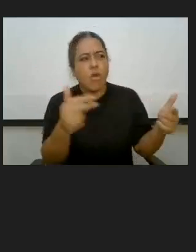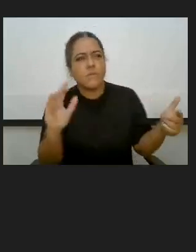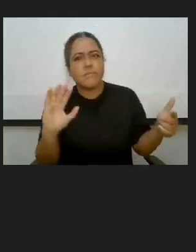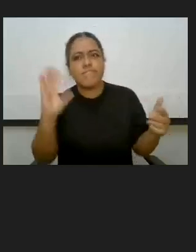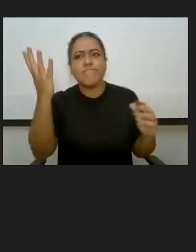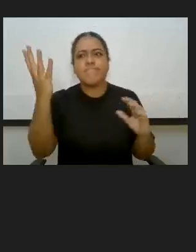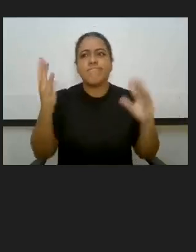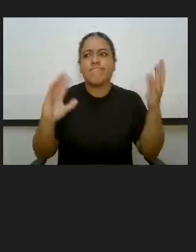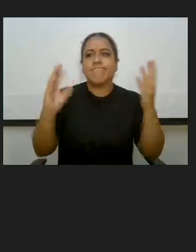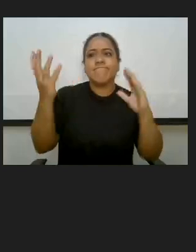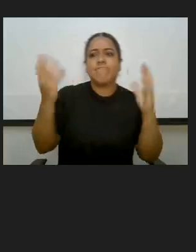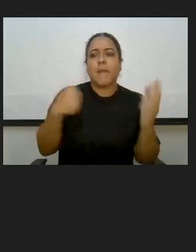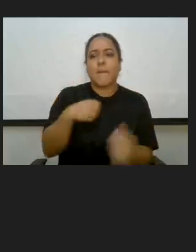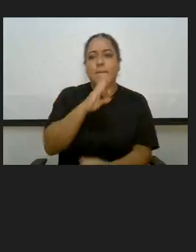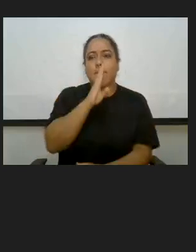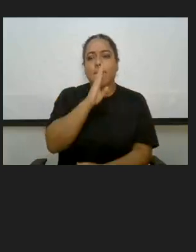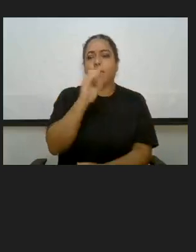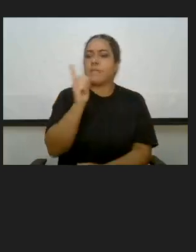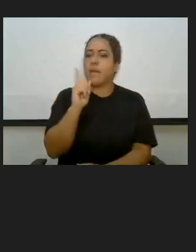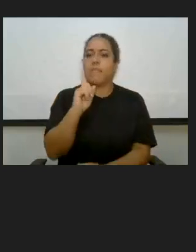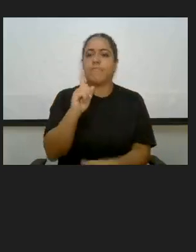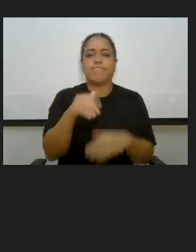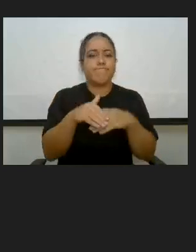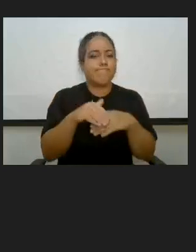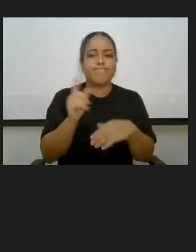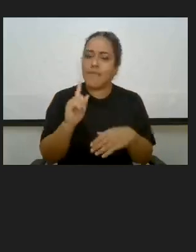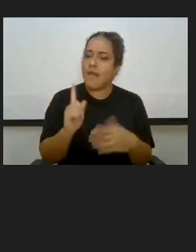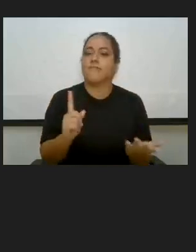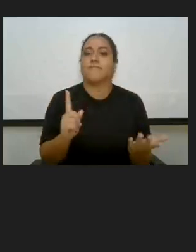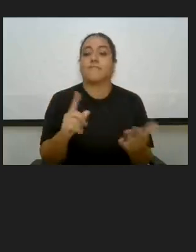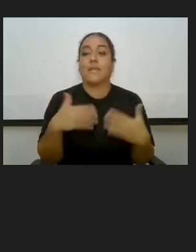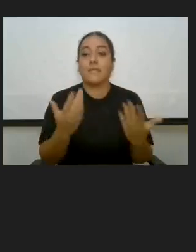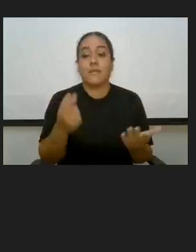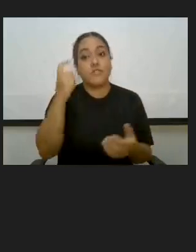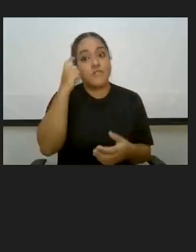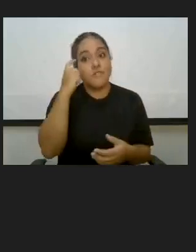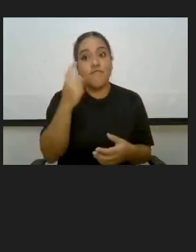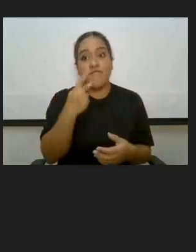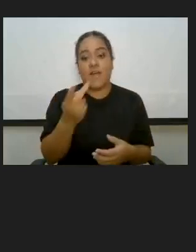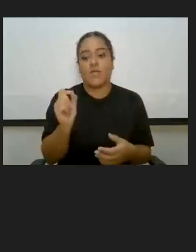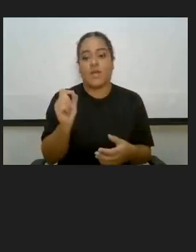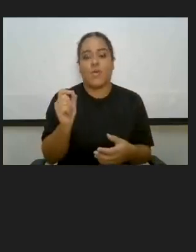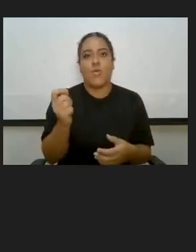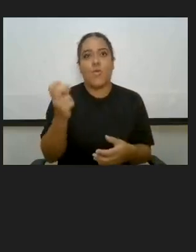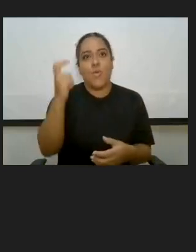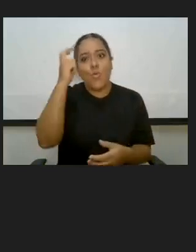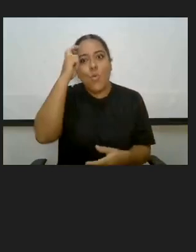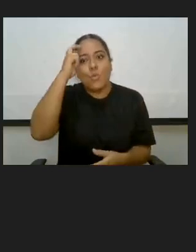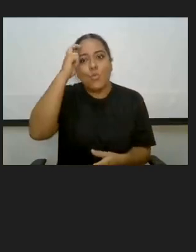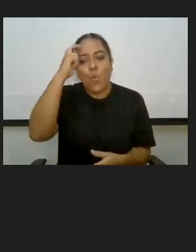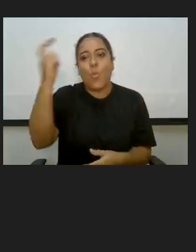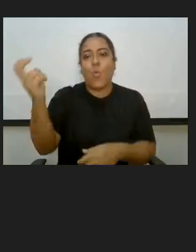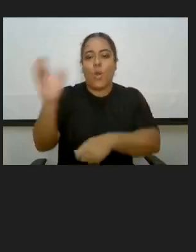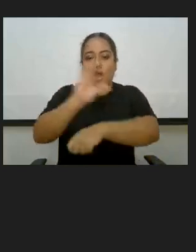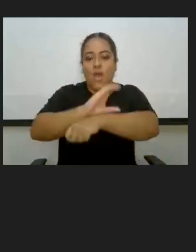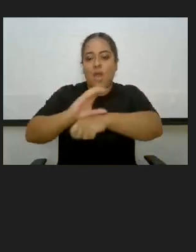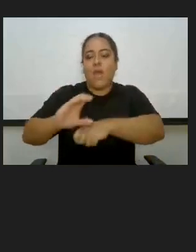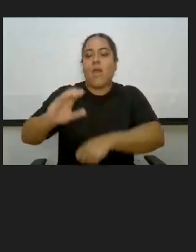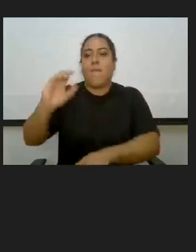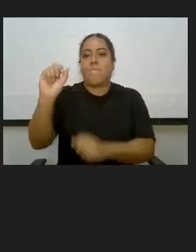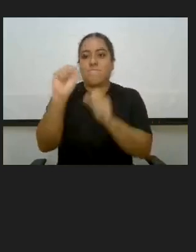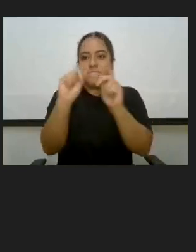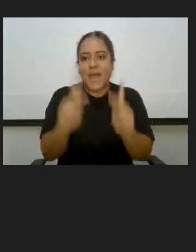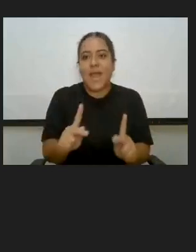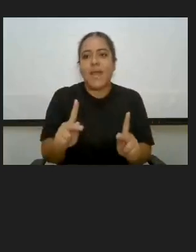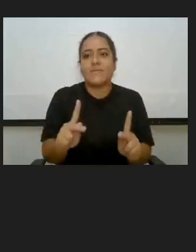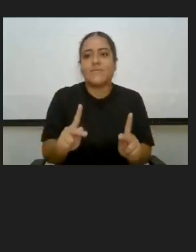não pode deixar passar despercebido. E quando a gente fala de cultura de paz, a gente também não pode colocar esse tema